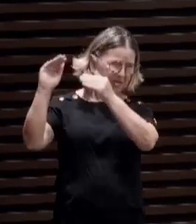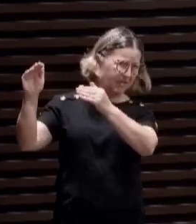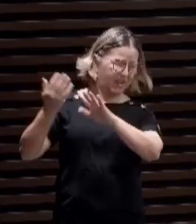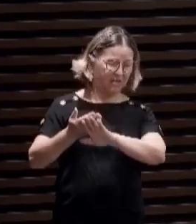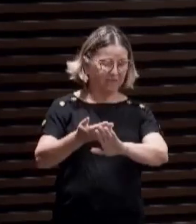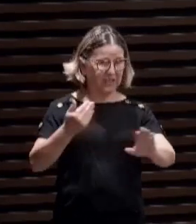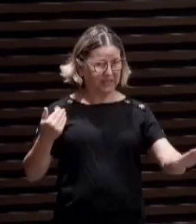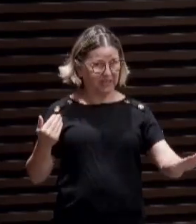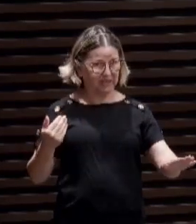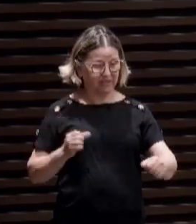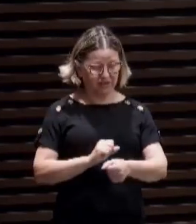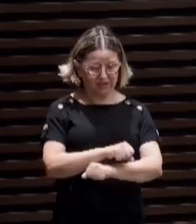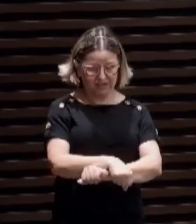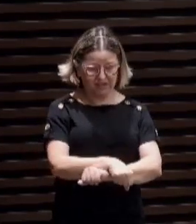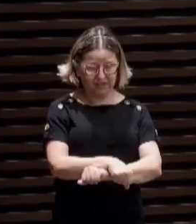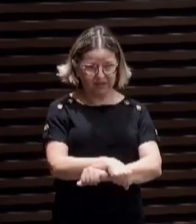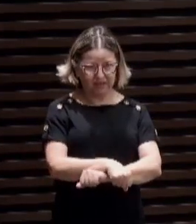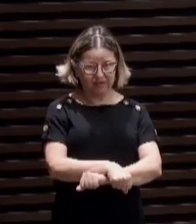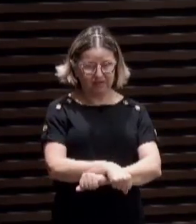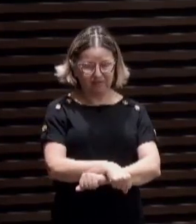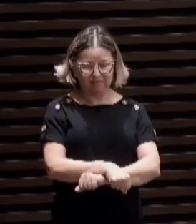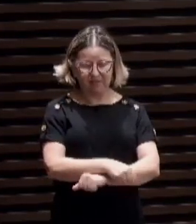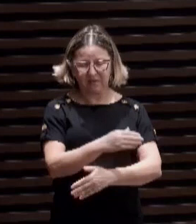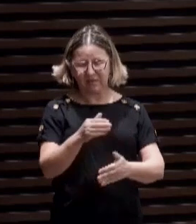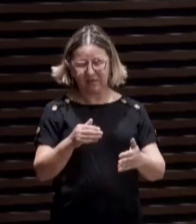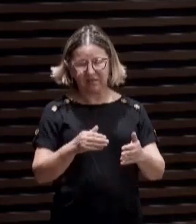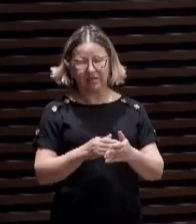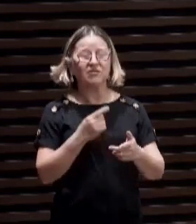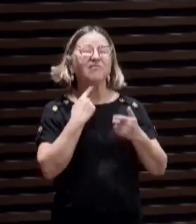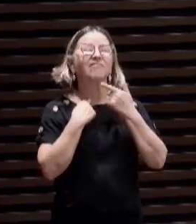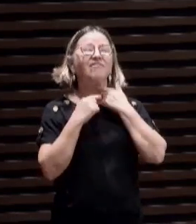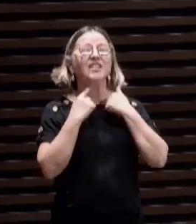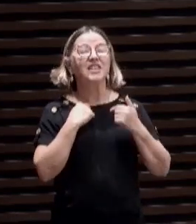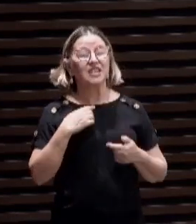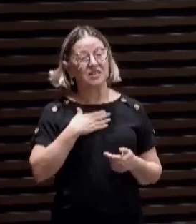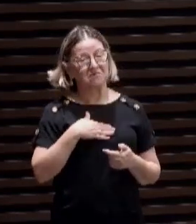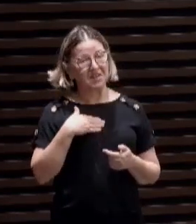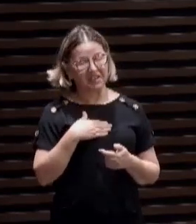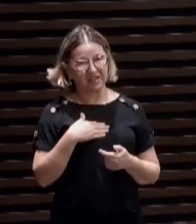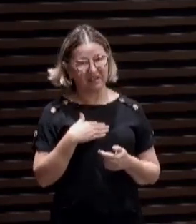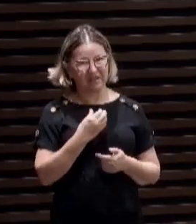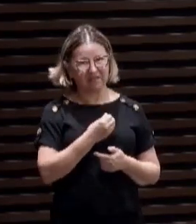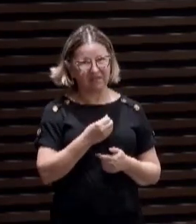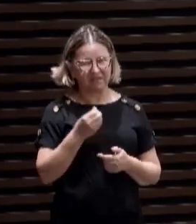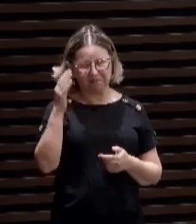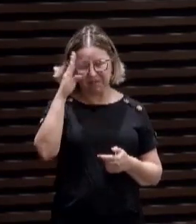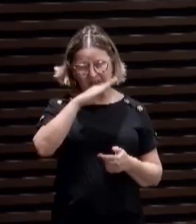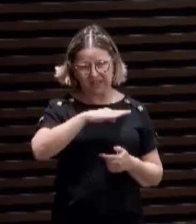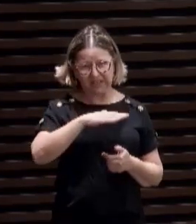desgarrados, escravos de toda sorte de paixões e prazeres, vivendo em malícia